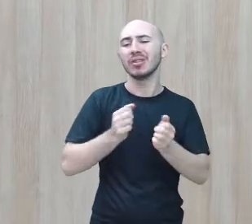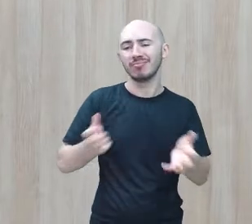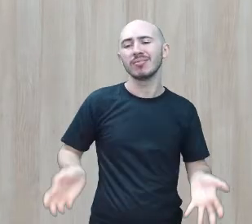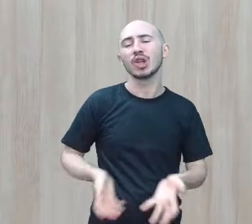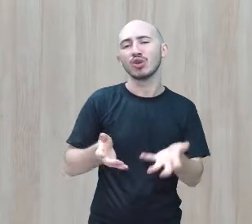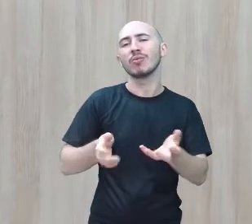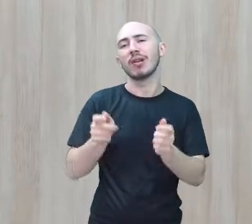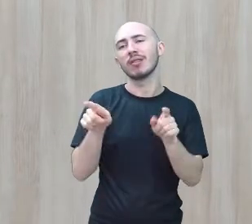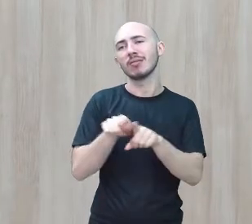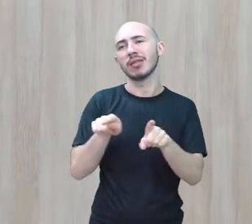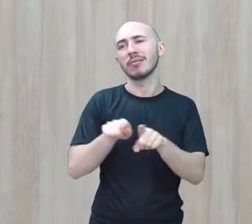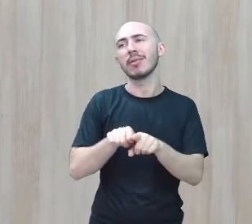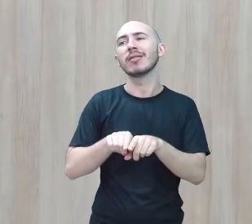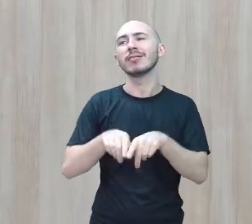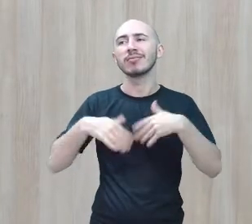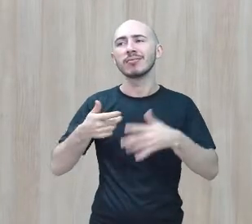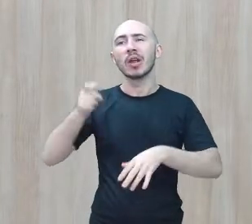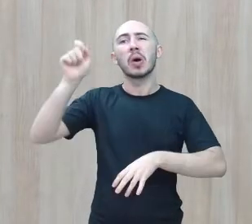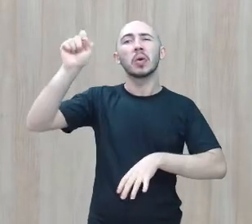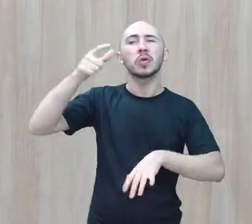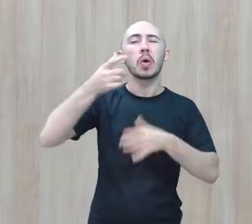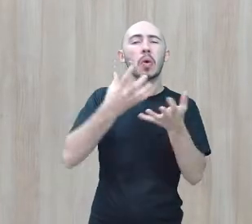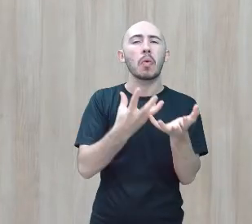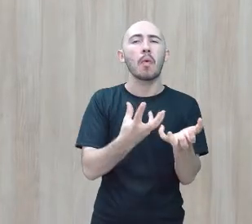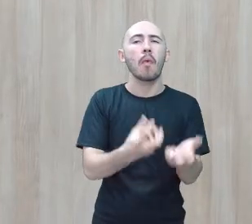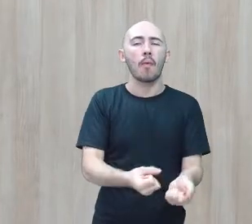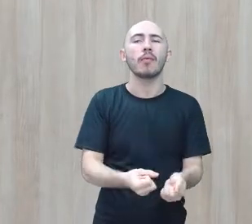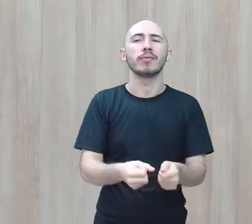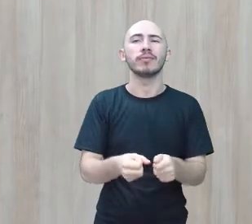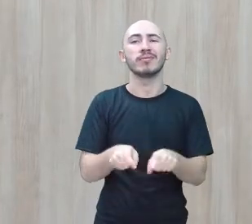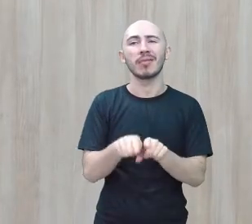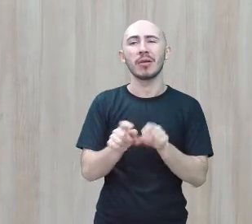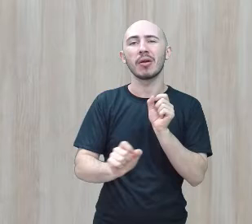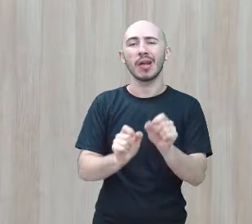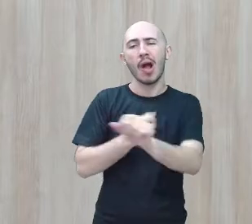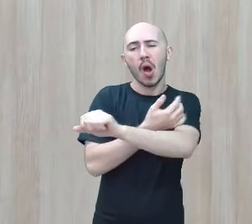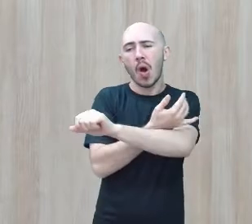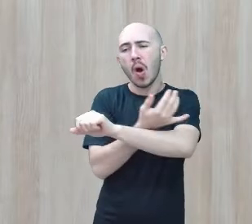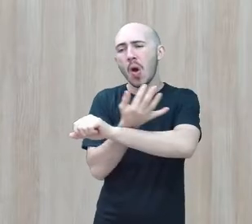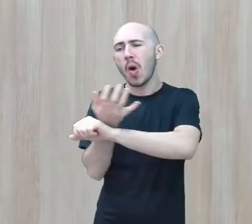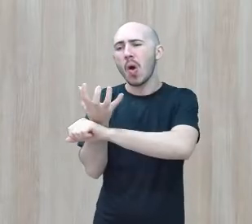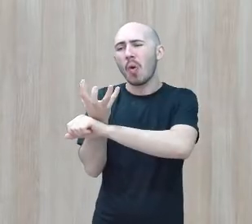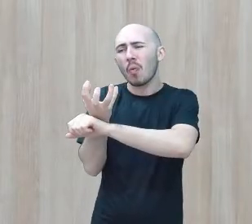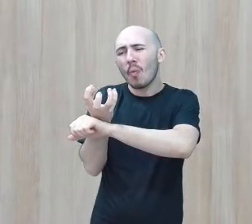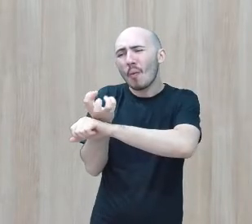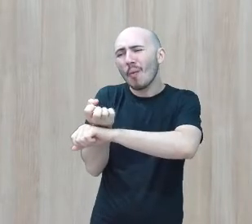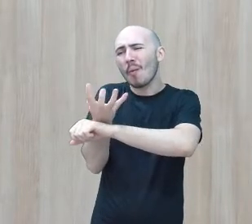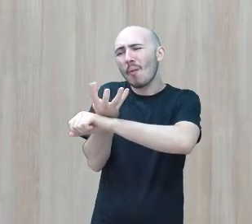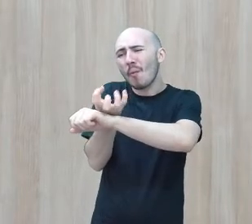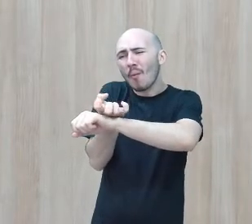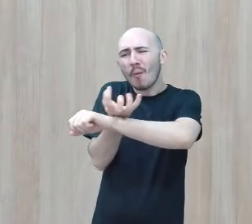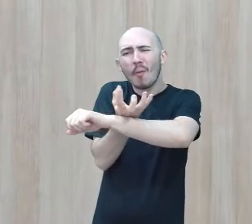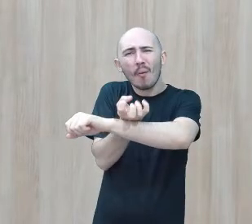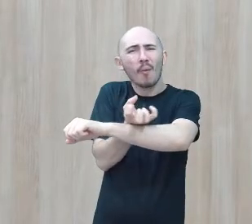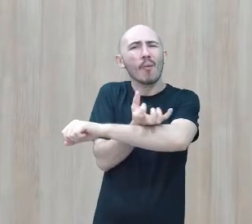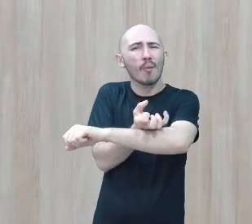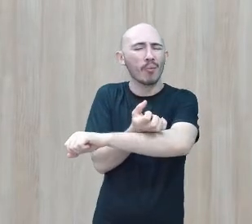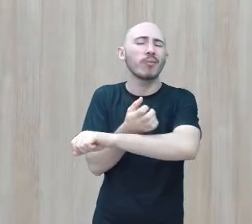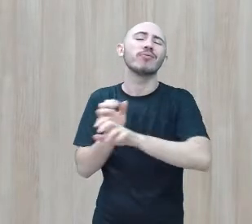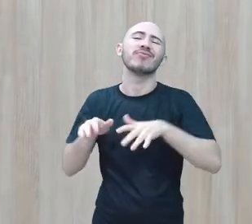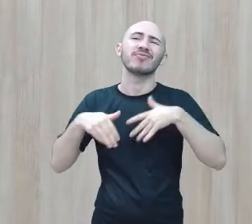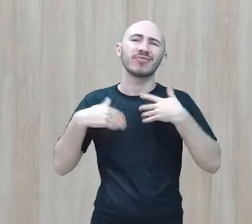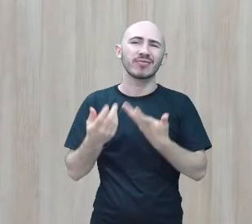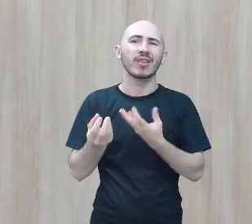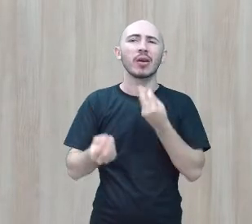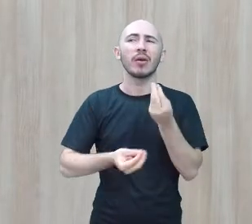do aquecimento do sol, a parte aí da vegetação com os vegetais aí, as folhas muito secas,